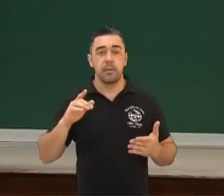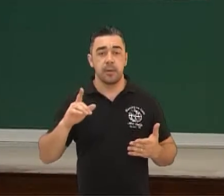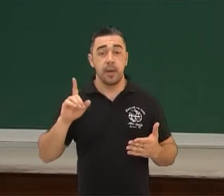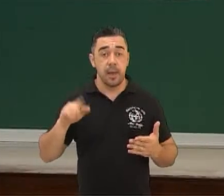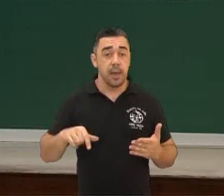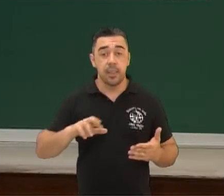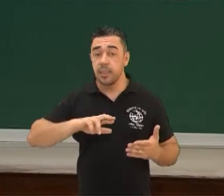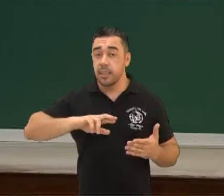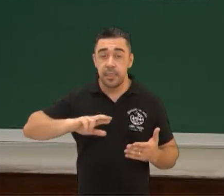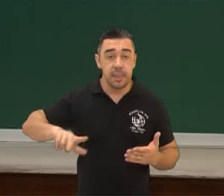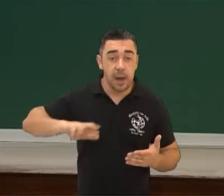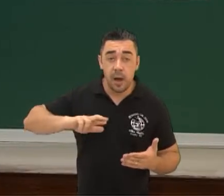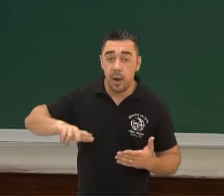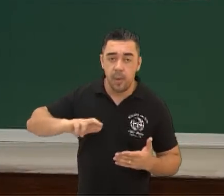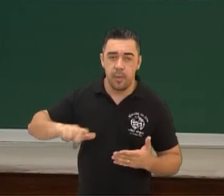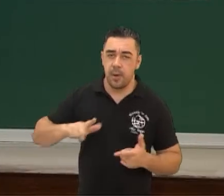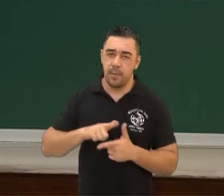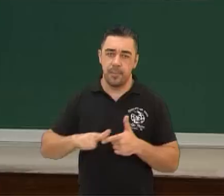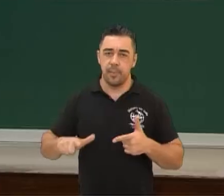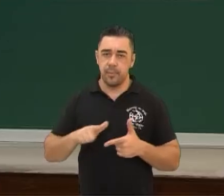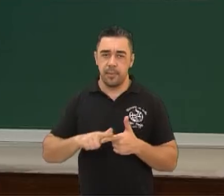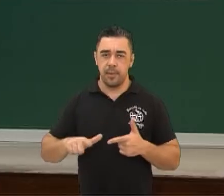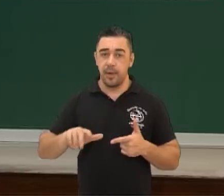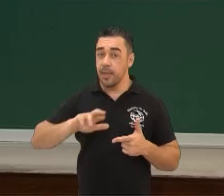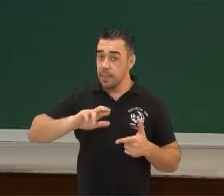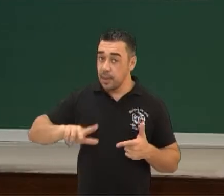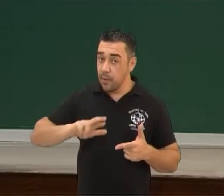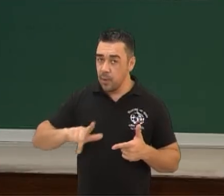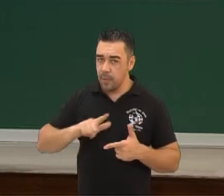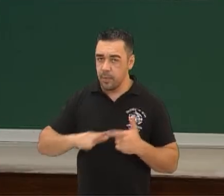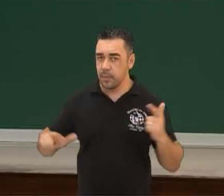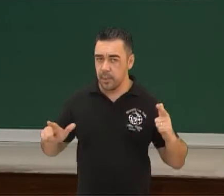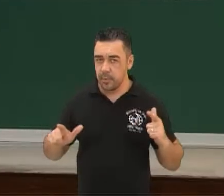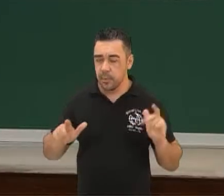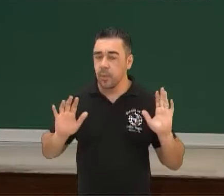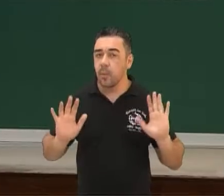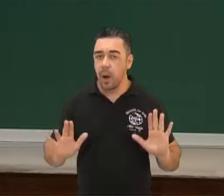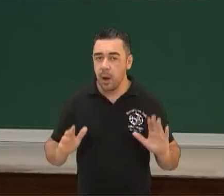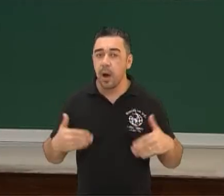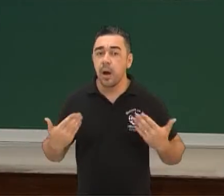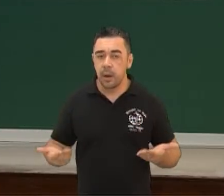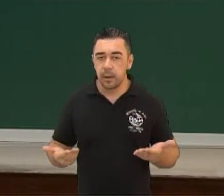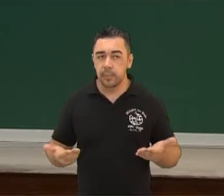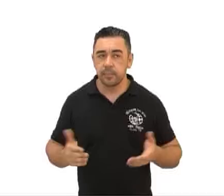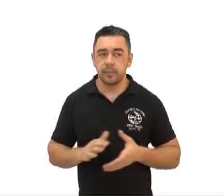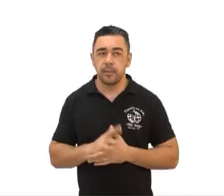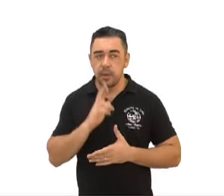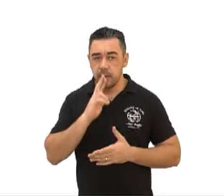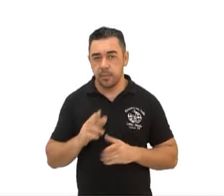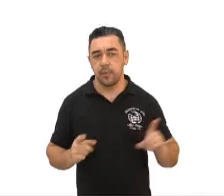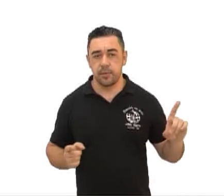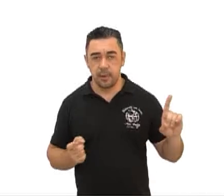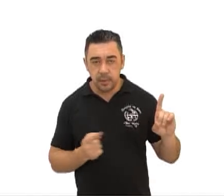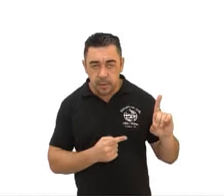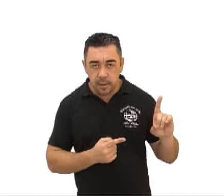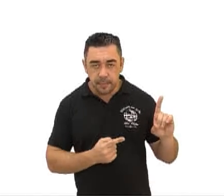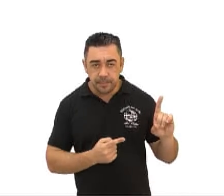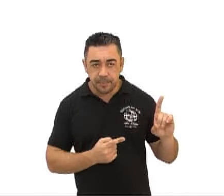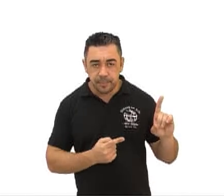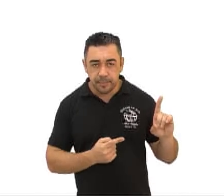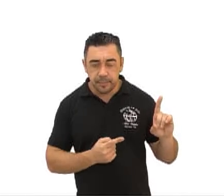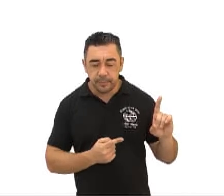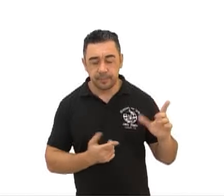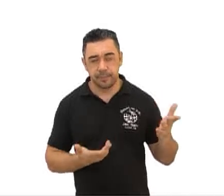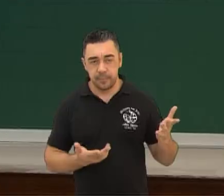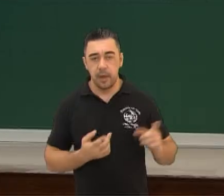impactos ambientais e um apenas não traz impacto ambiental. Vamos ver qual é. A,